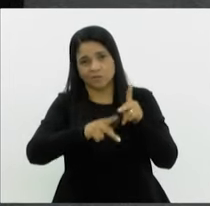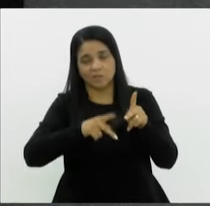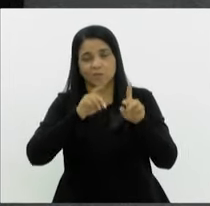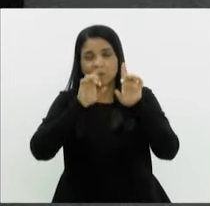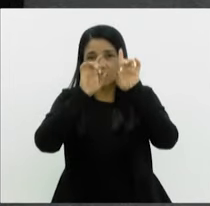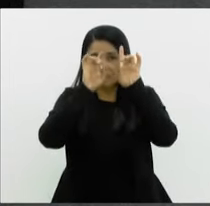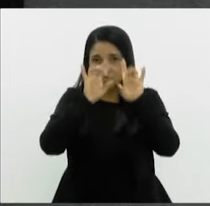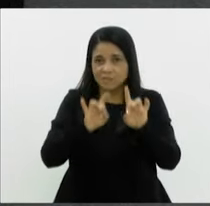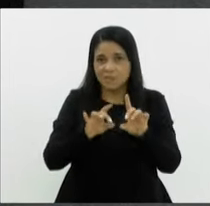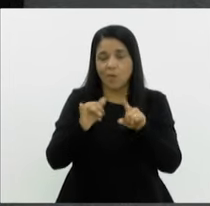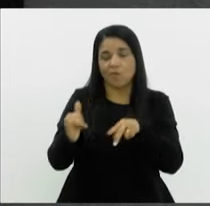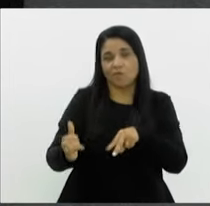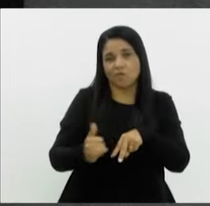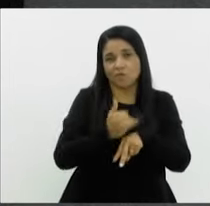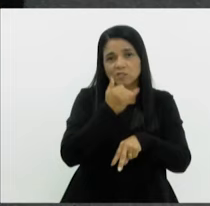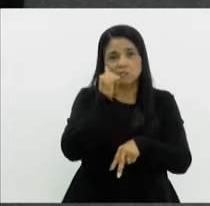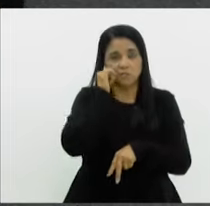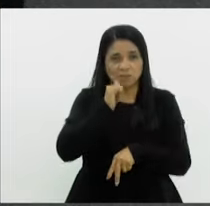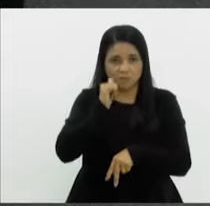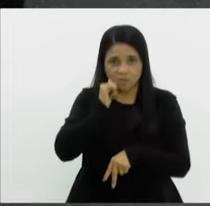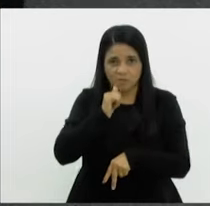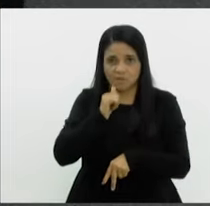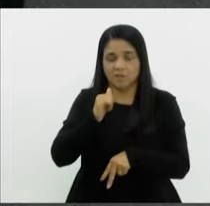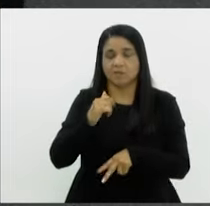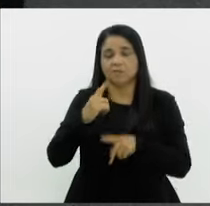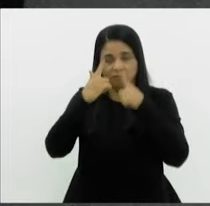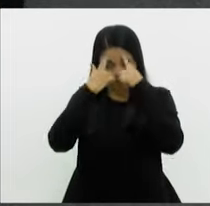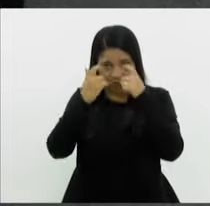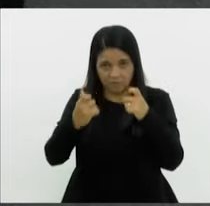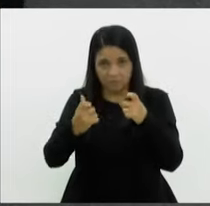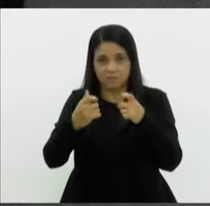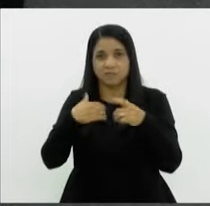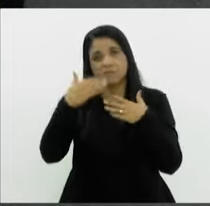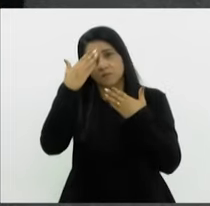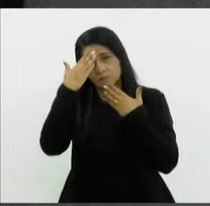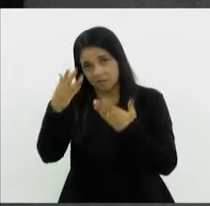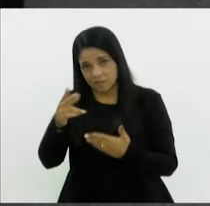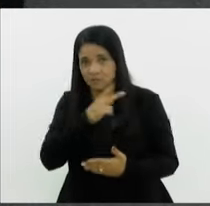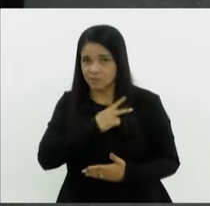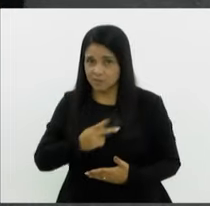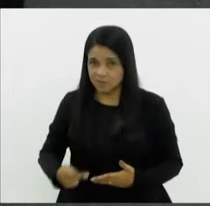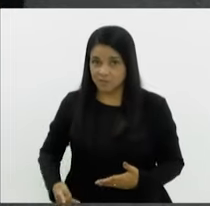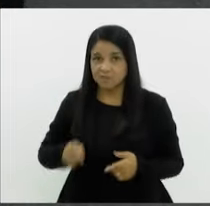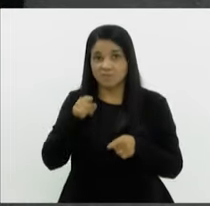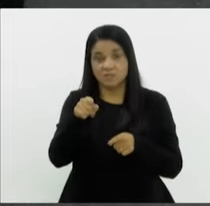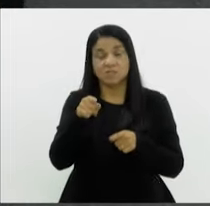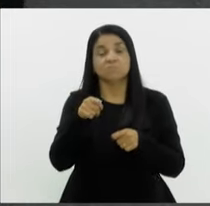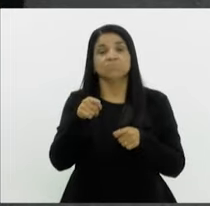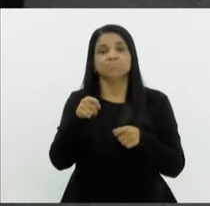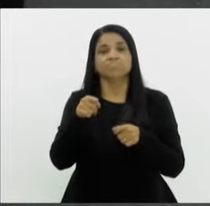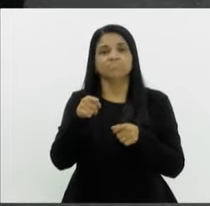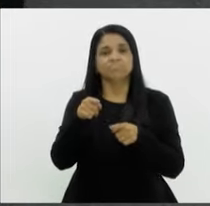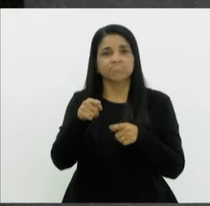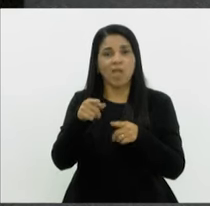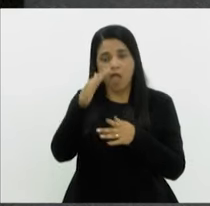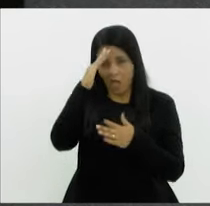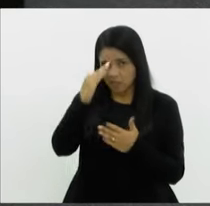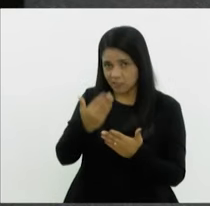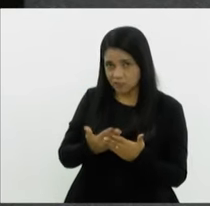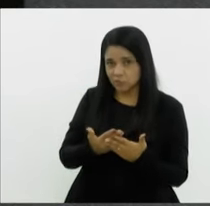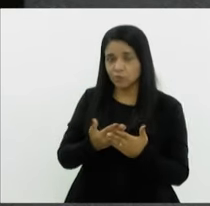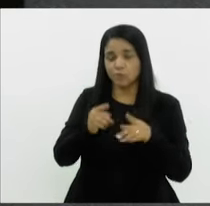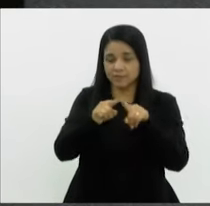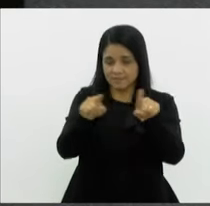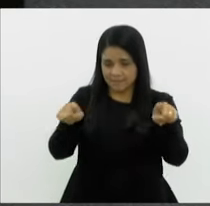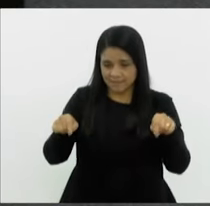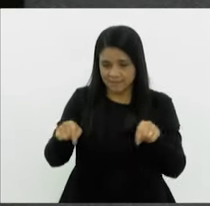as mulheres vítimas de violência. Então, fica aqui o nosso agradecimento à Vossa Excelência, que apostou desde o primeiro momento na abertura da Sala